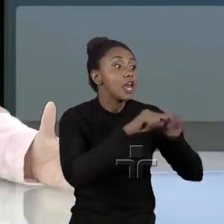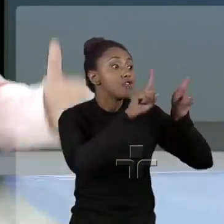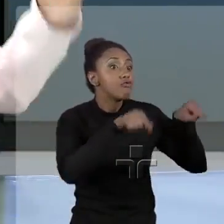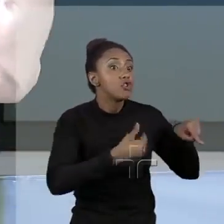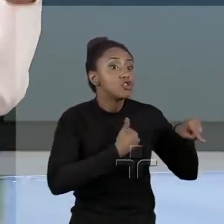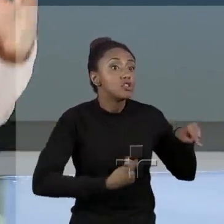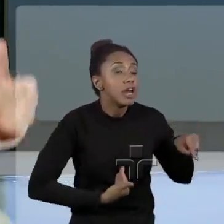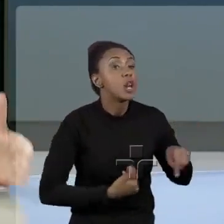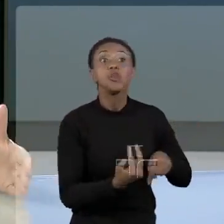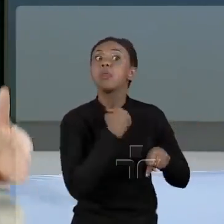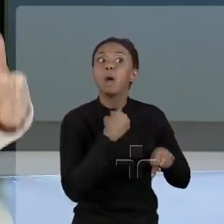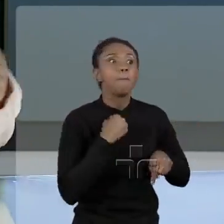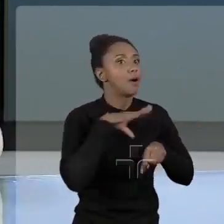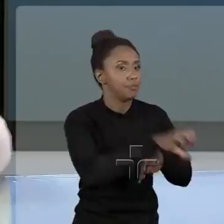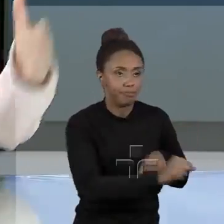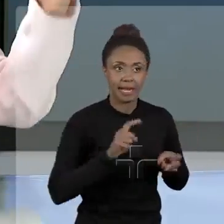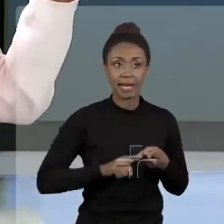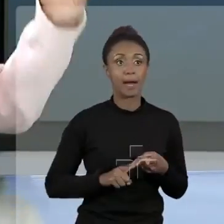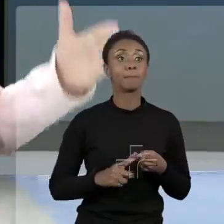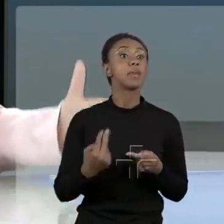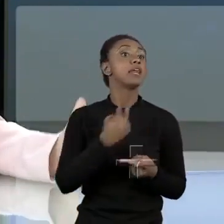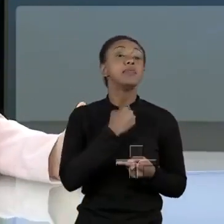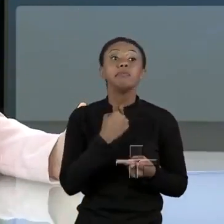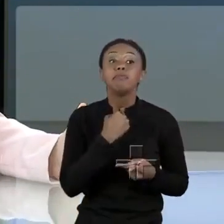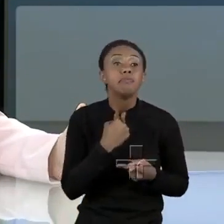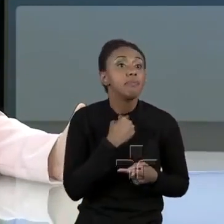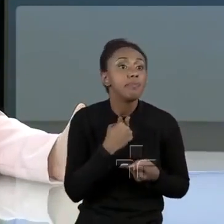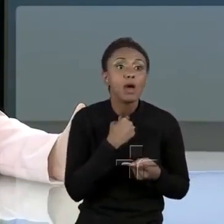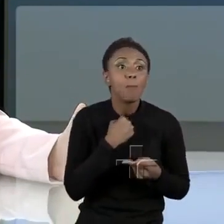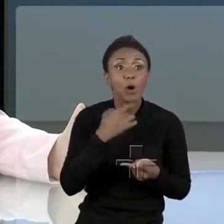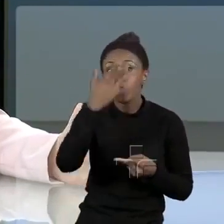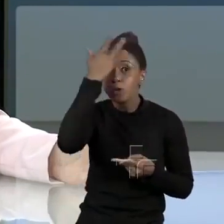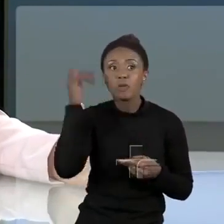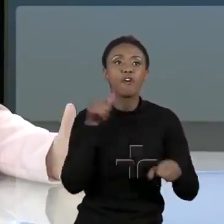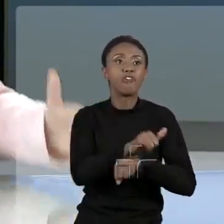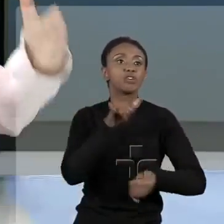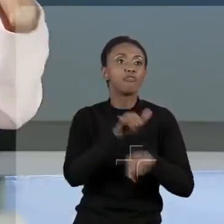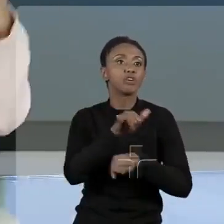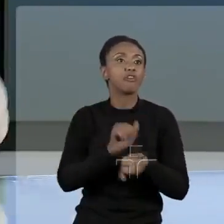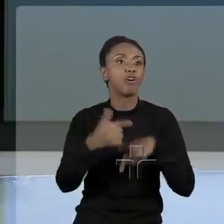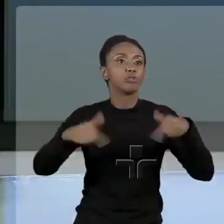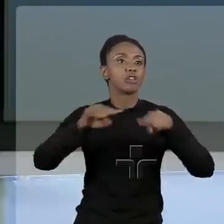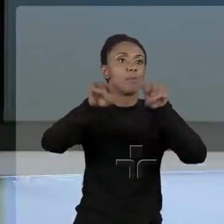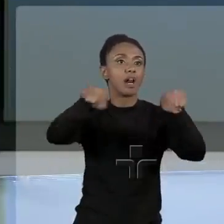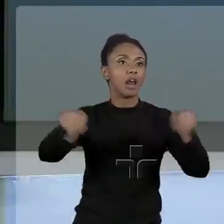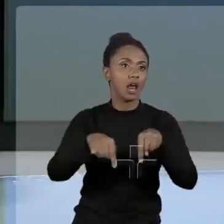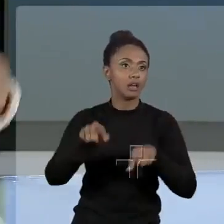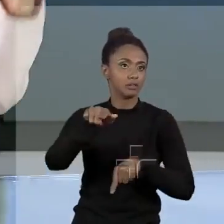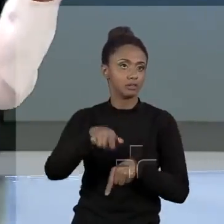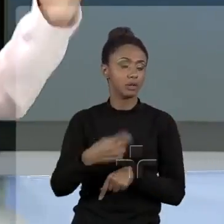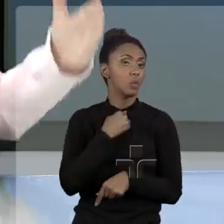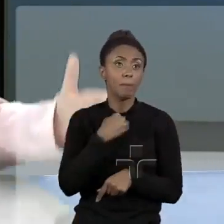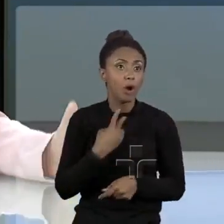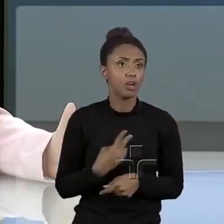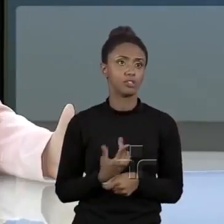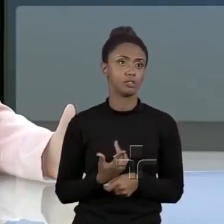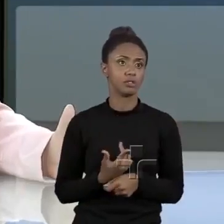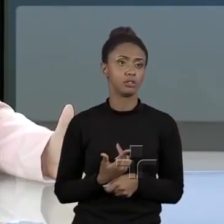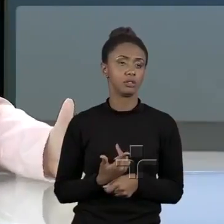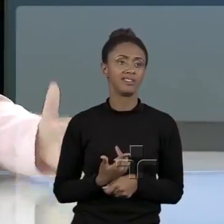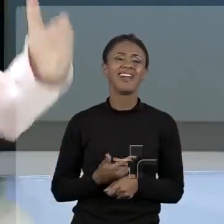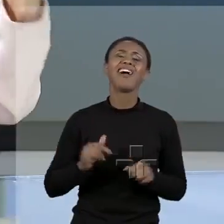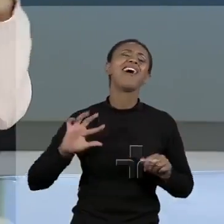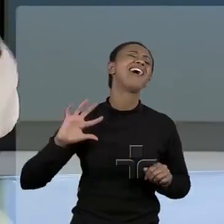funcionário. Não pode nomear pessoas que não comparecem ao gabinete. Né? Isso, infelizmente, acontece em várias